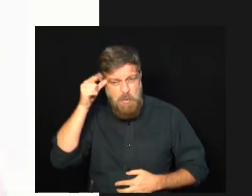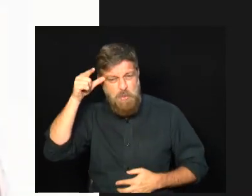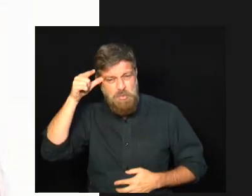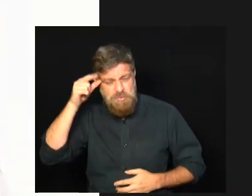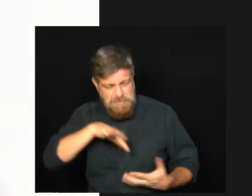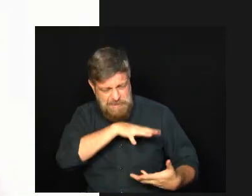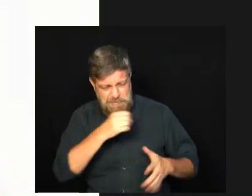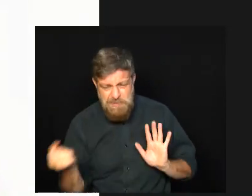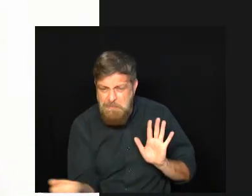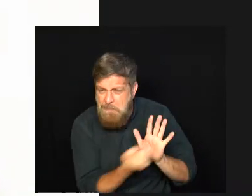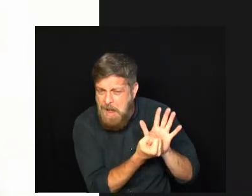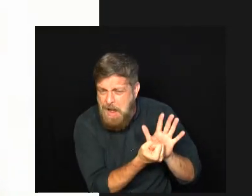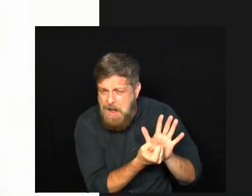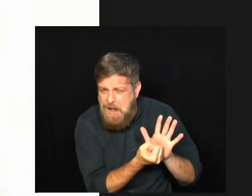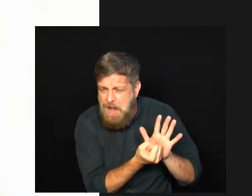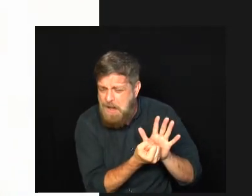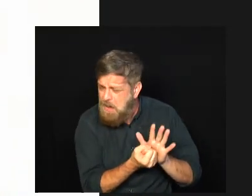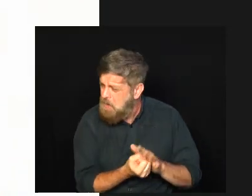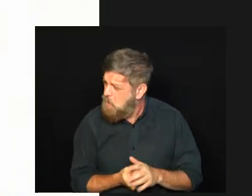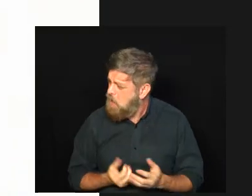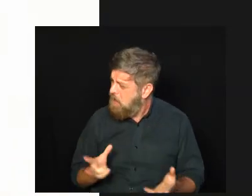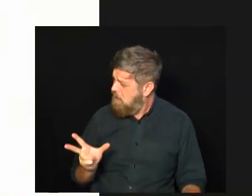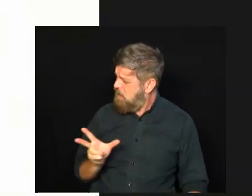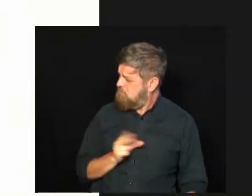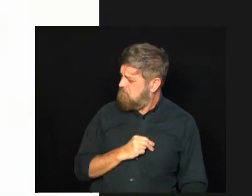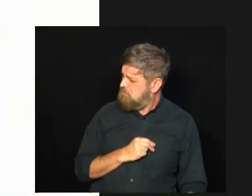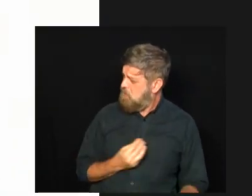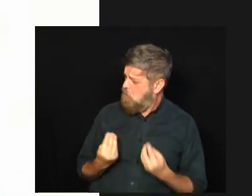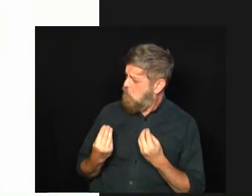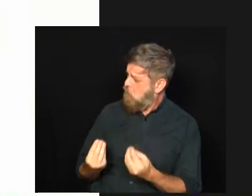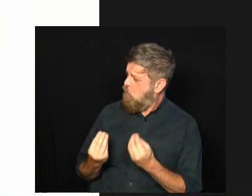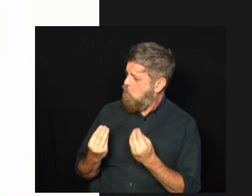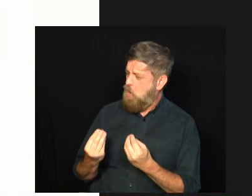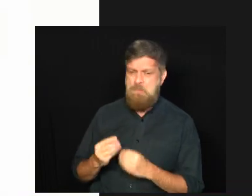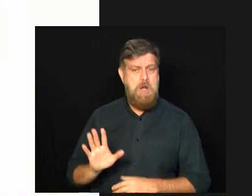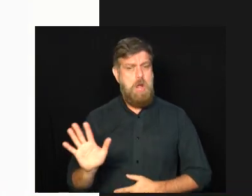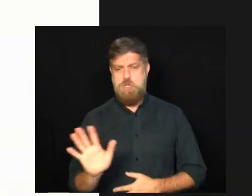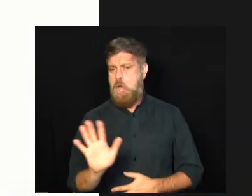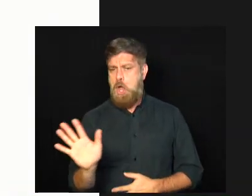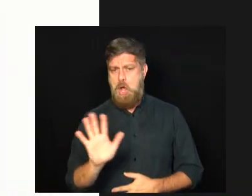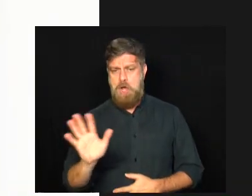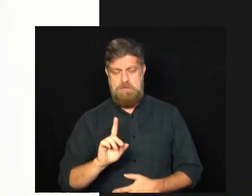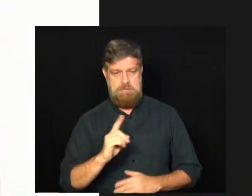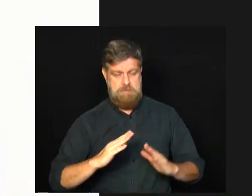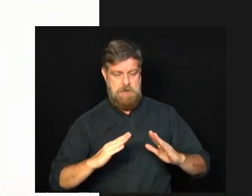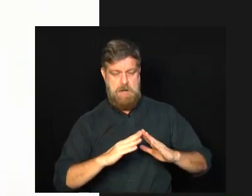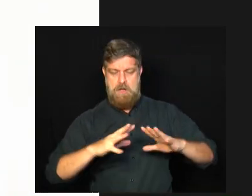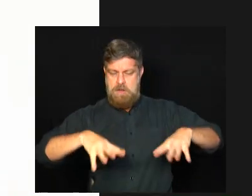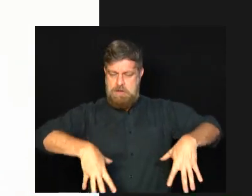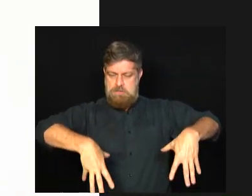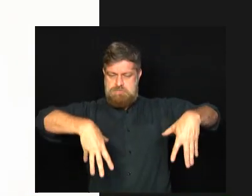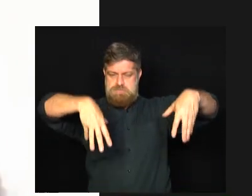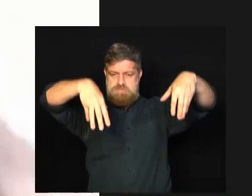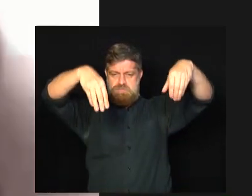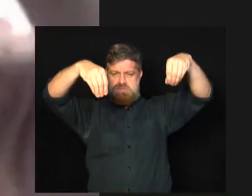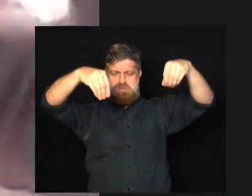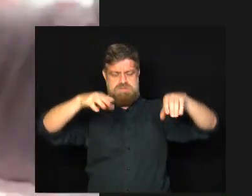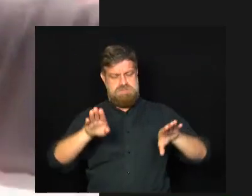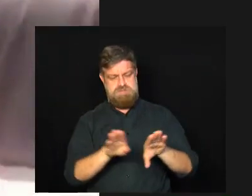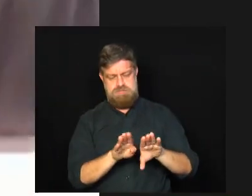da humanidade? Entendeu? Não, patrimônio é o palacete tombado tal,